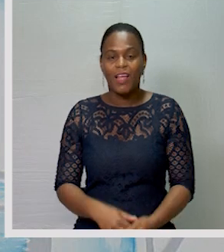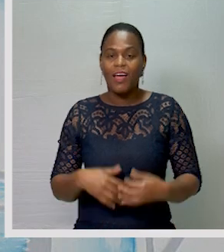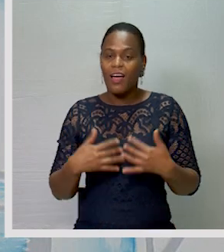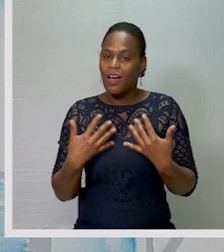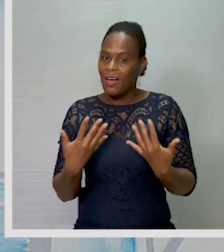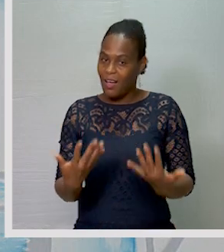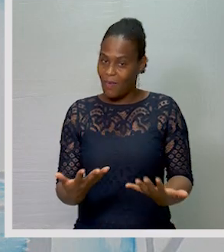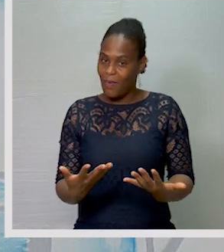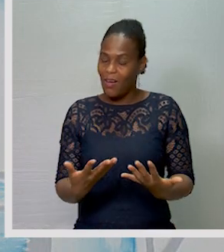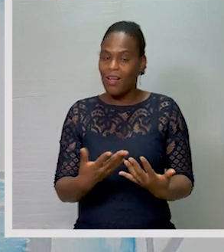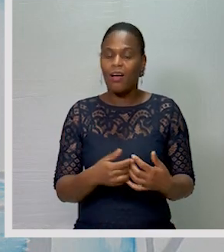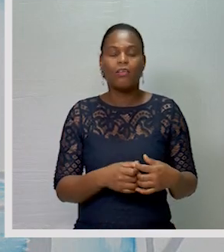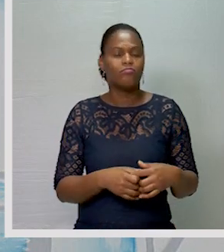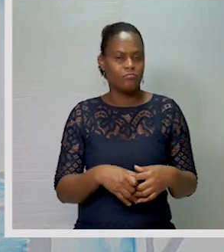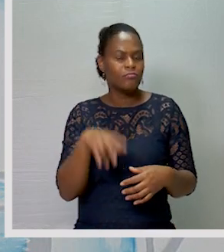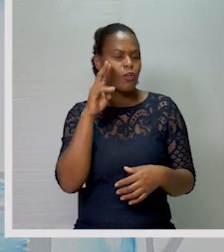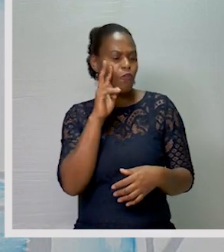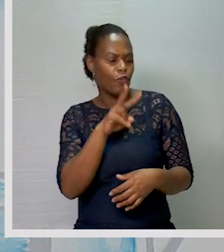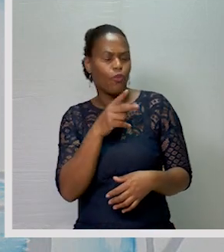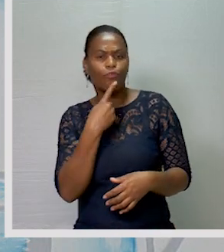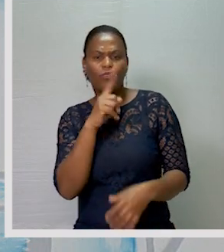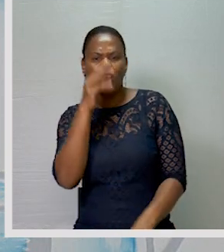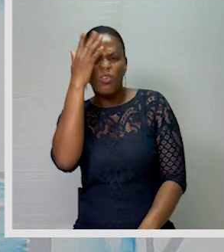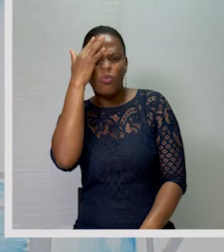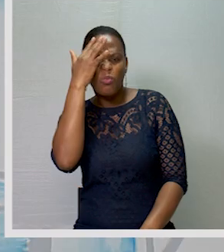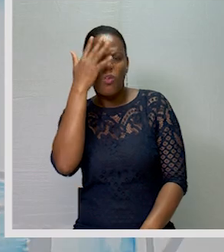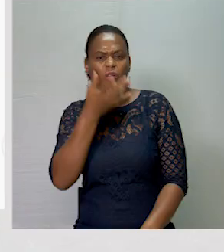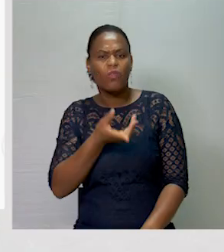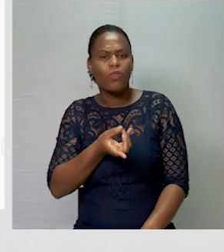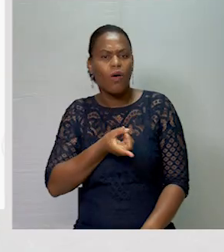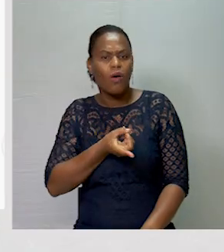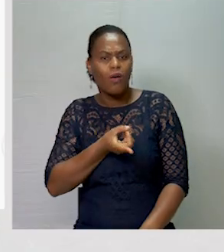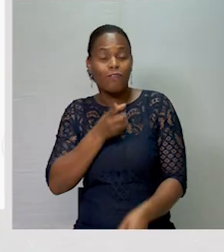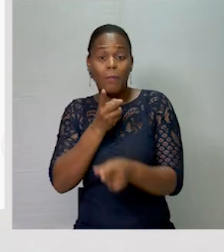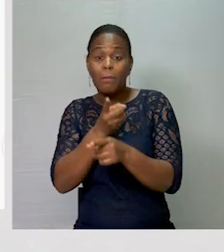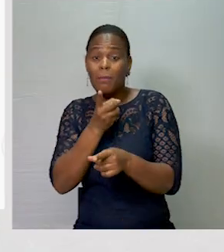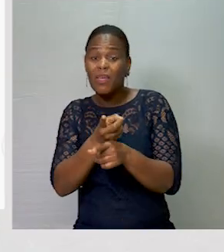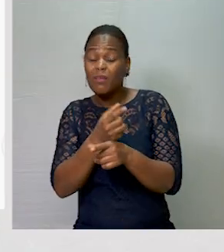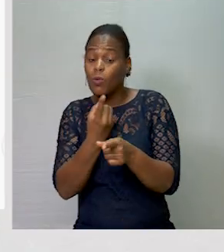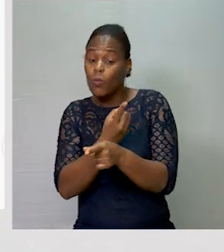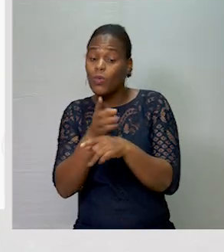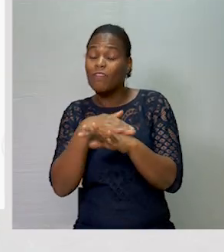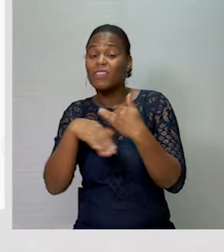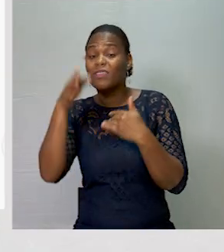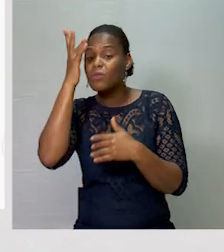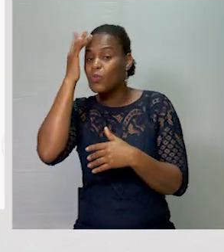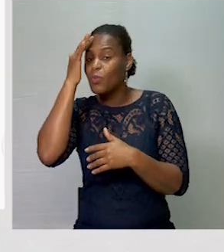Agora vamos considerar o algarismo 9. E vamos fazer a mesma coisa que fizemos com o número